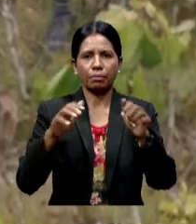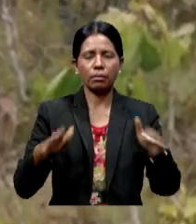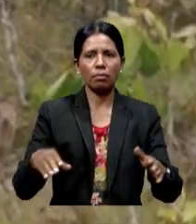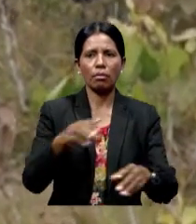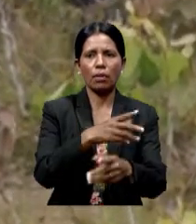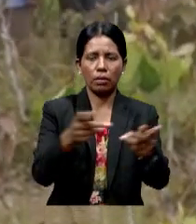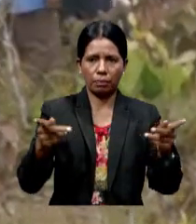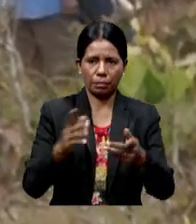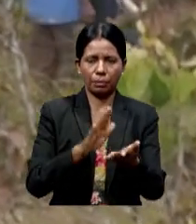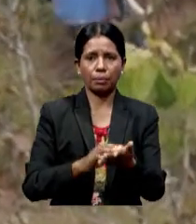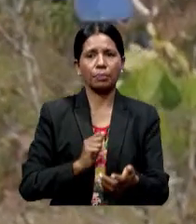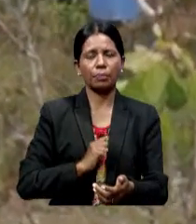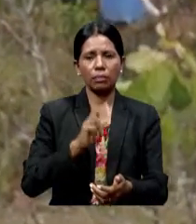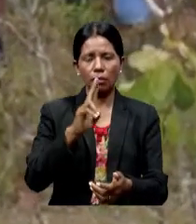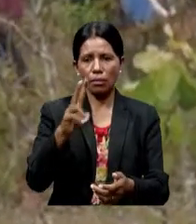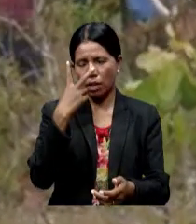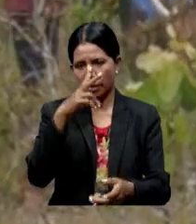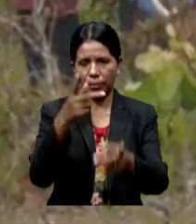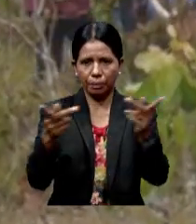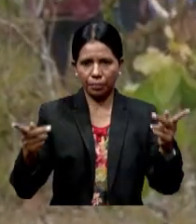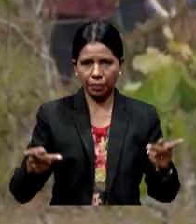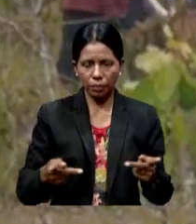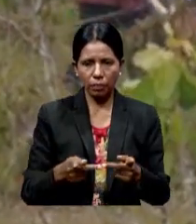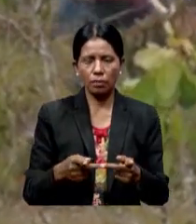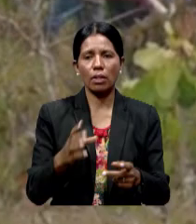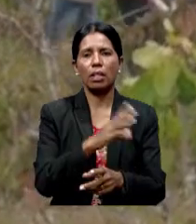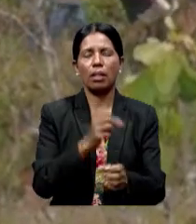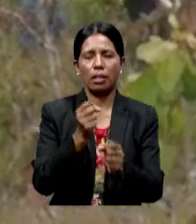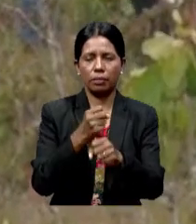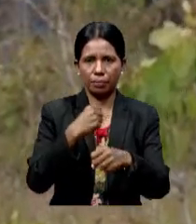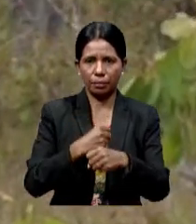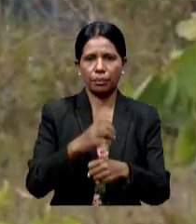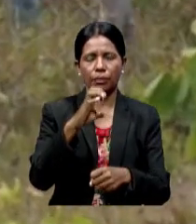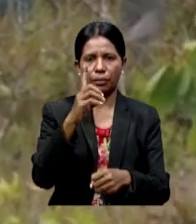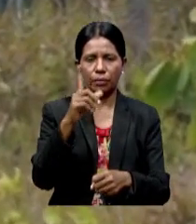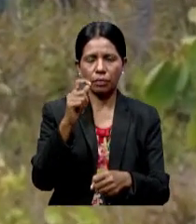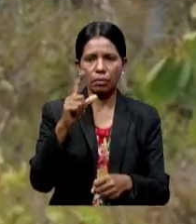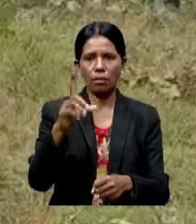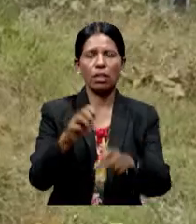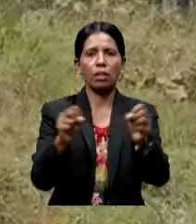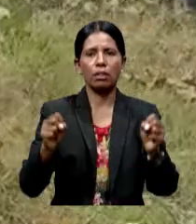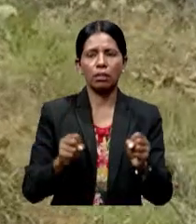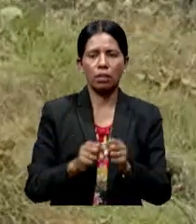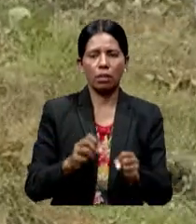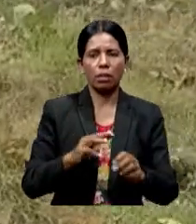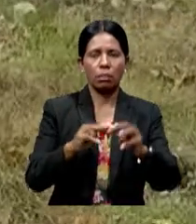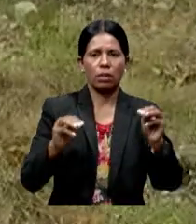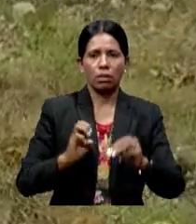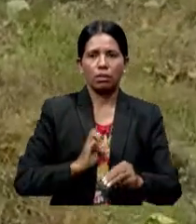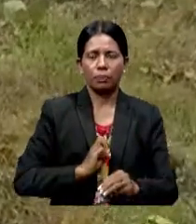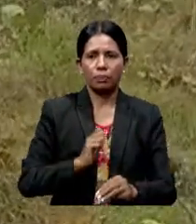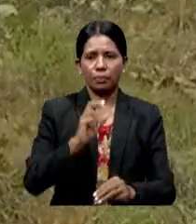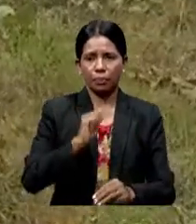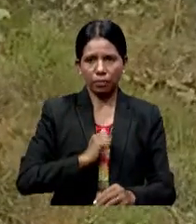teras propriedade aí leu survei fatem ba instalação mini estação e retelo EP e área lakbo suku selai malere municipio aí